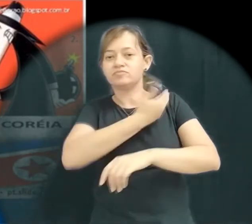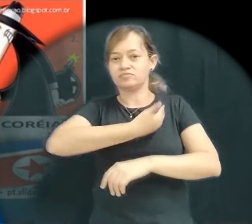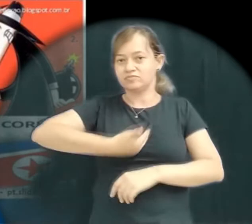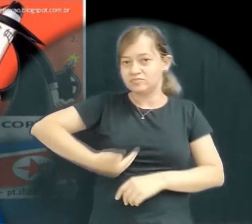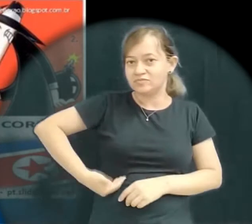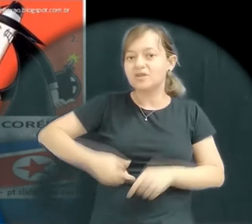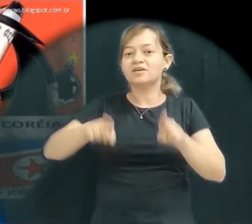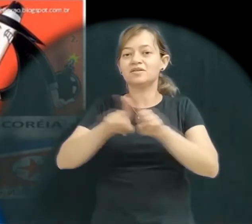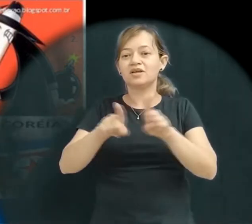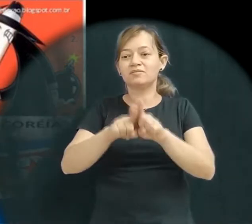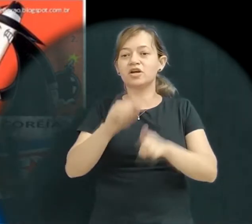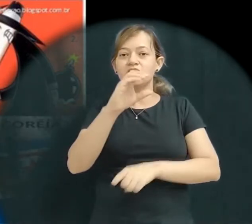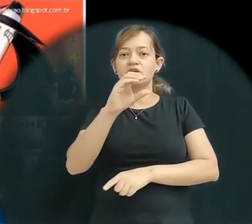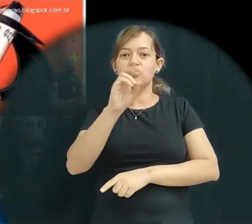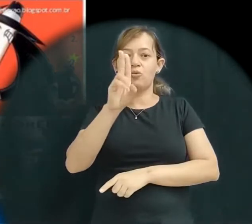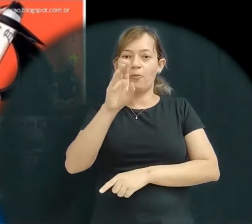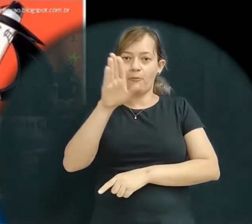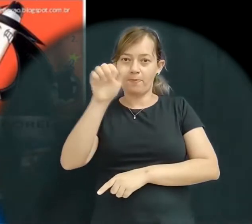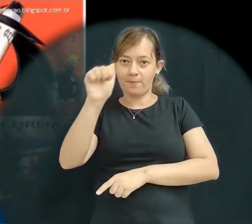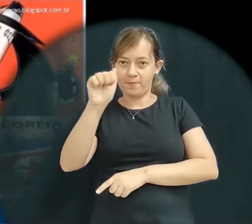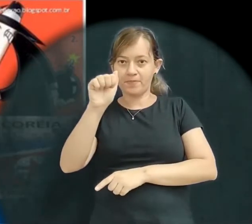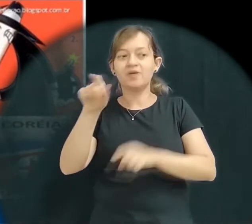também, que permitiu a